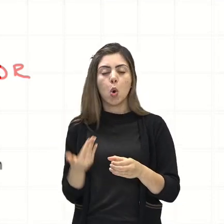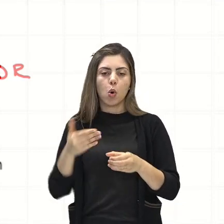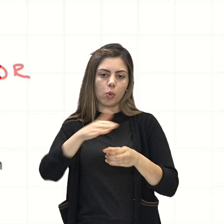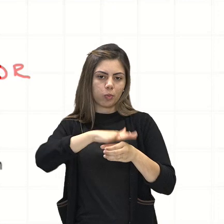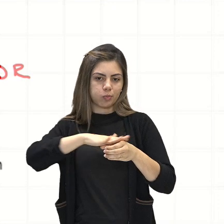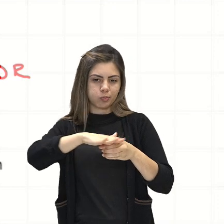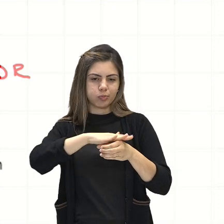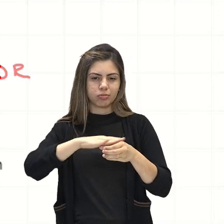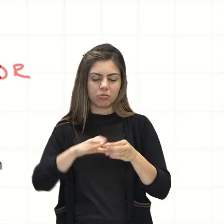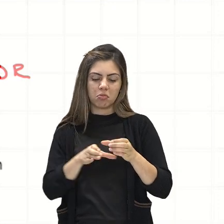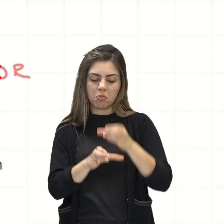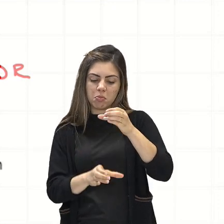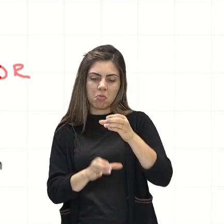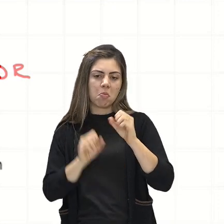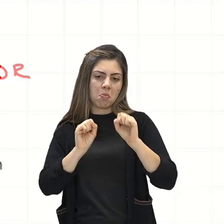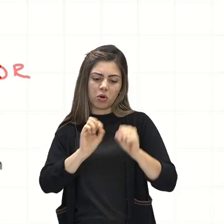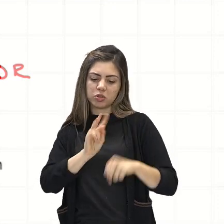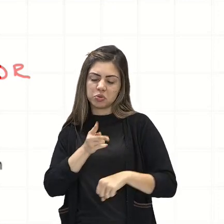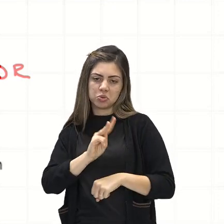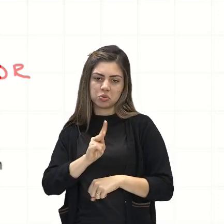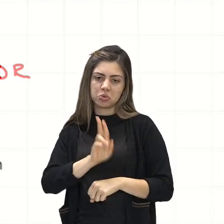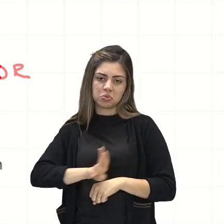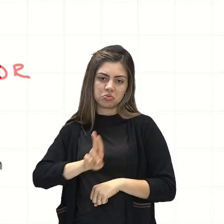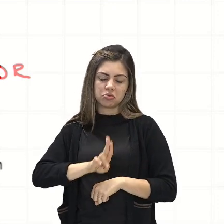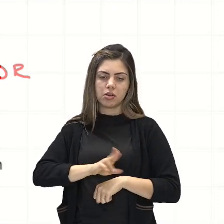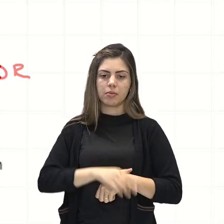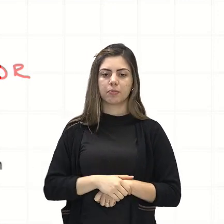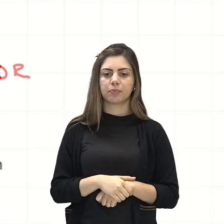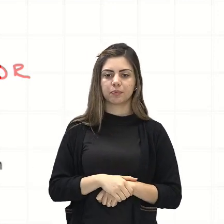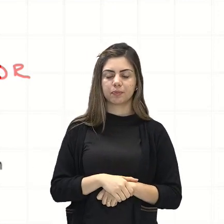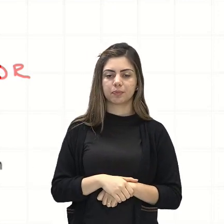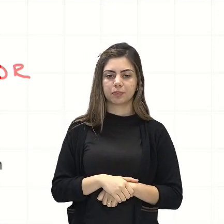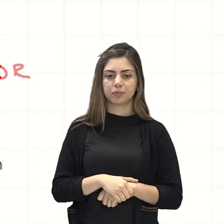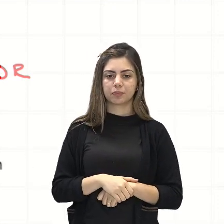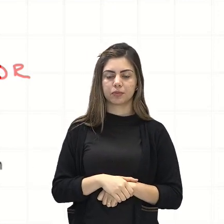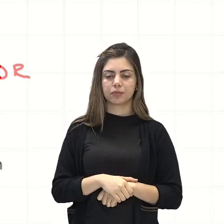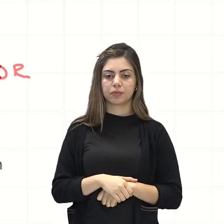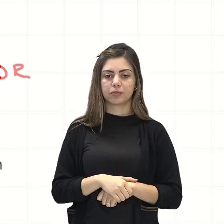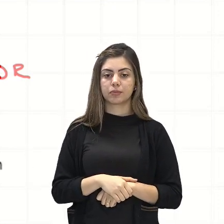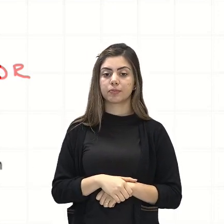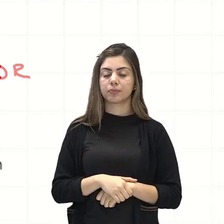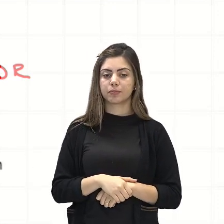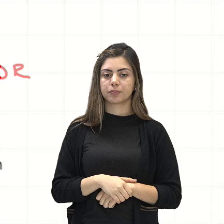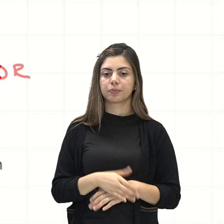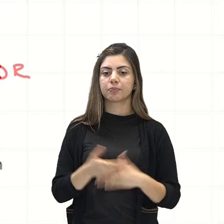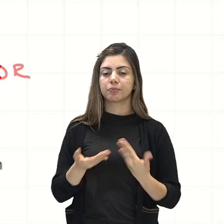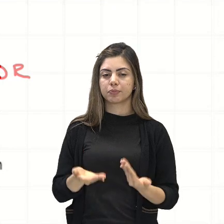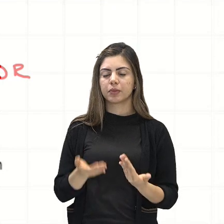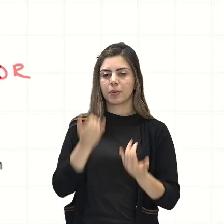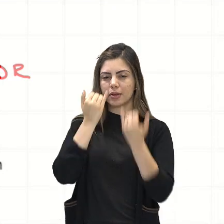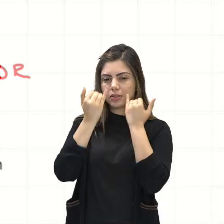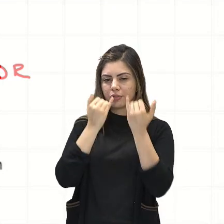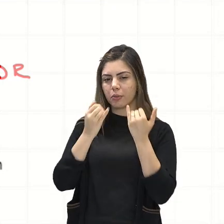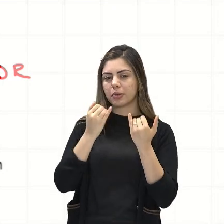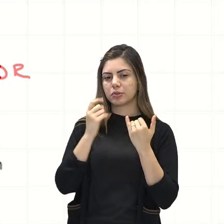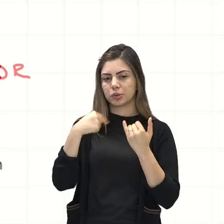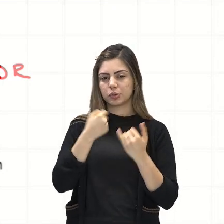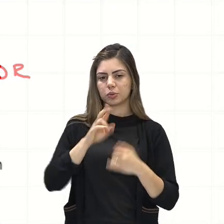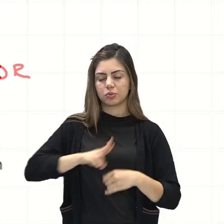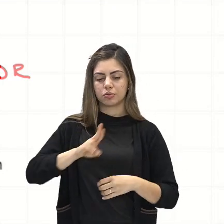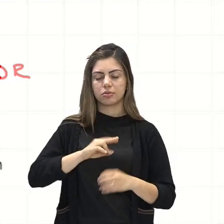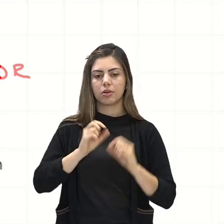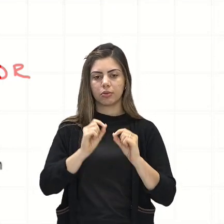dados da base superior. Então, olha só, a base, os dados estão lá na base. Olha. O